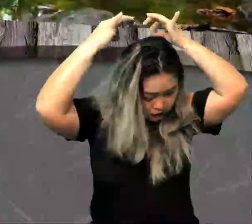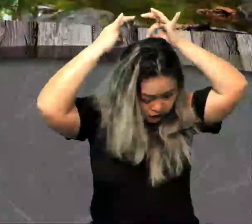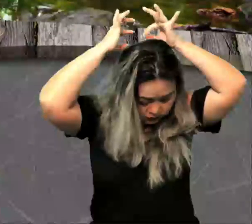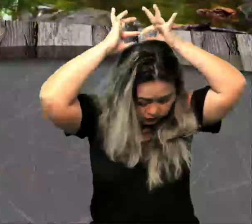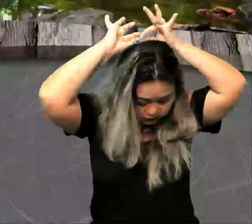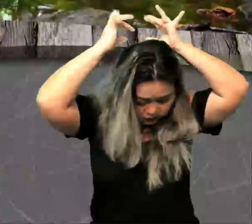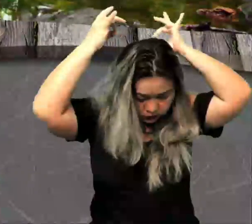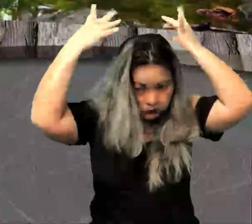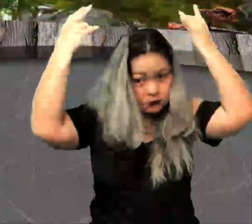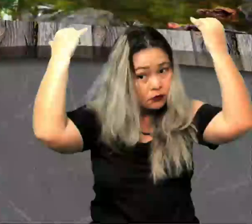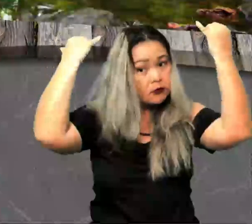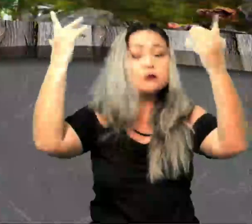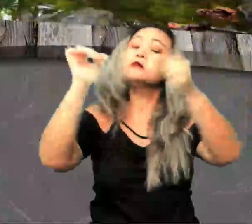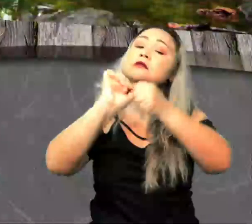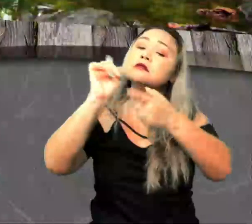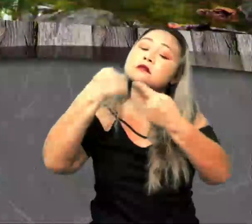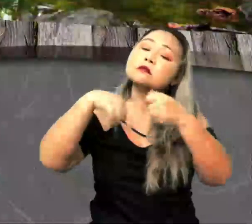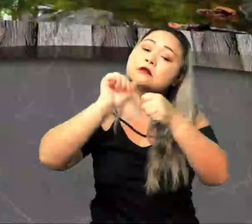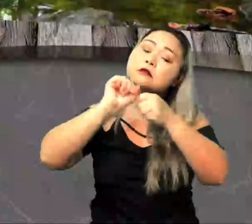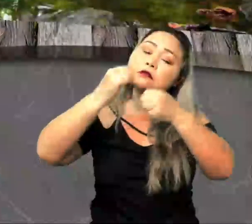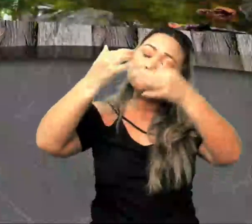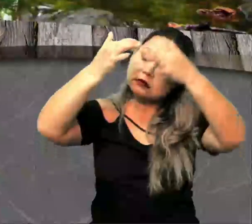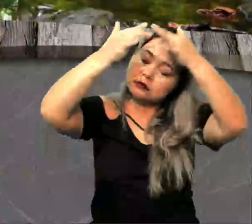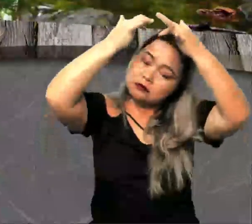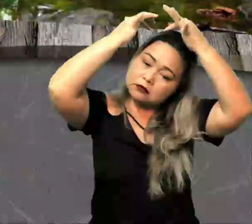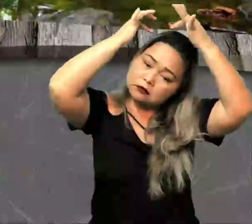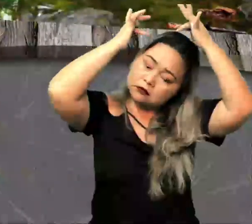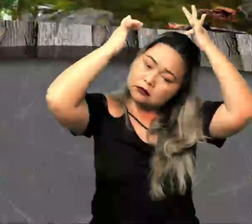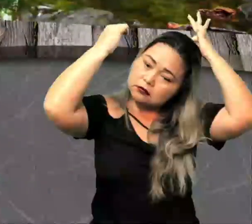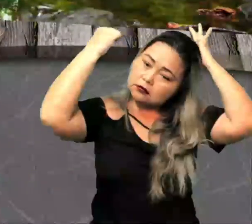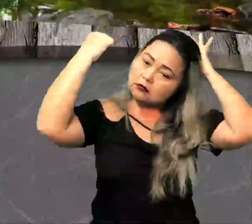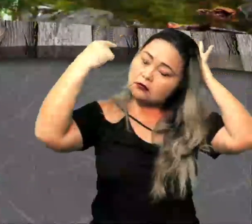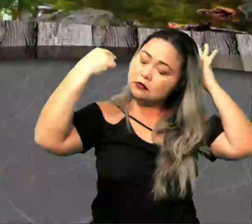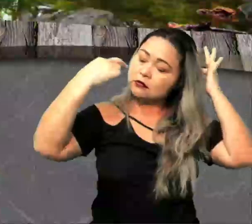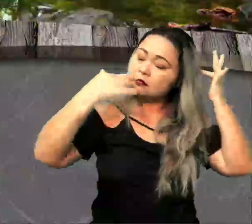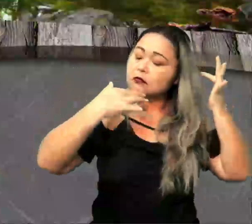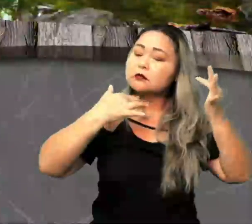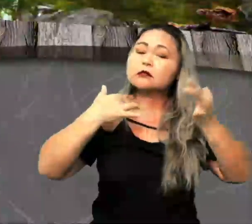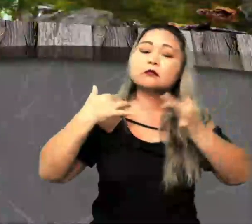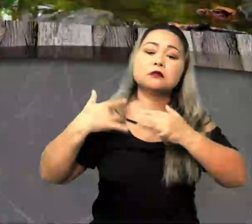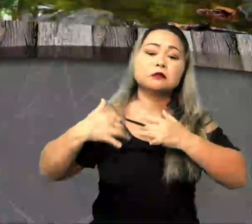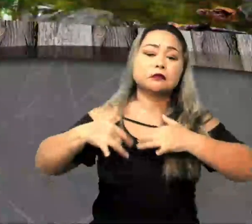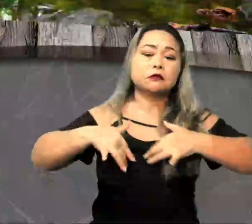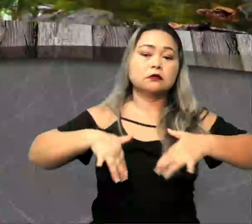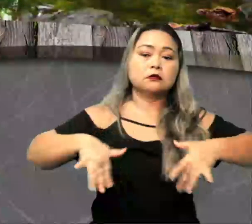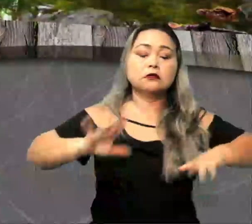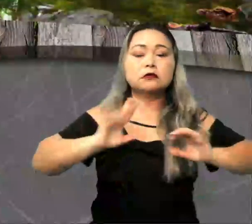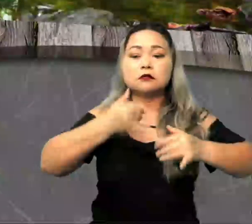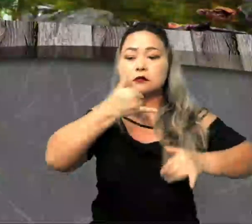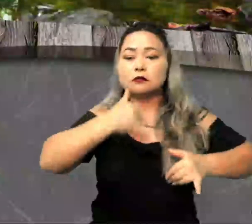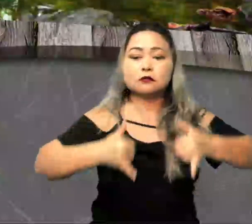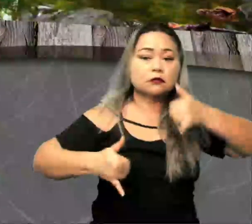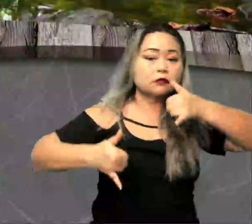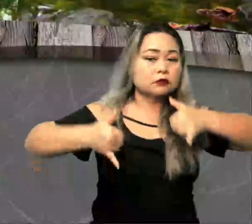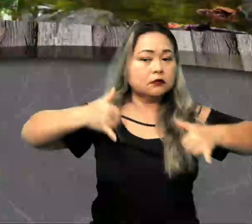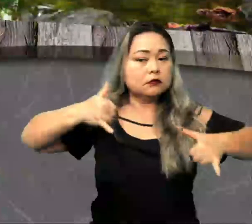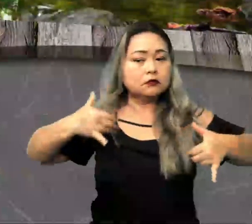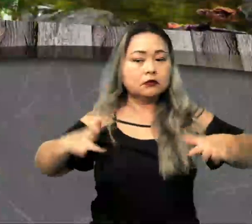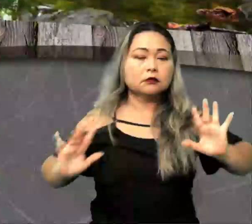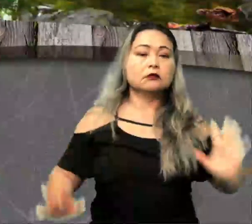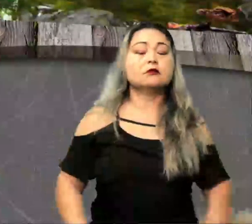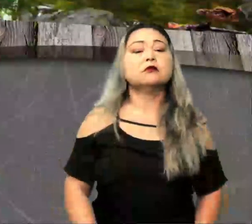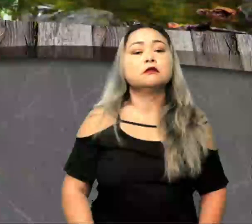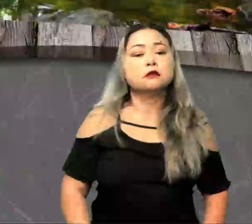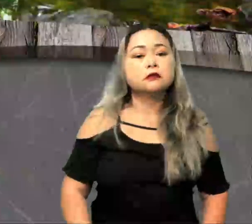os transmissores de um para o outro, conduzindo esses impulsos nervosos, essas descargas elétricas de um neurônio para